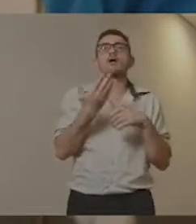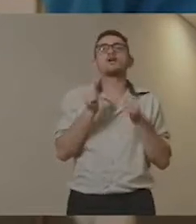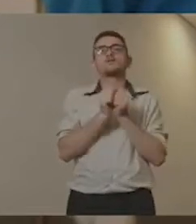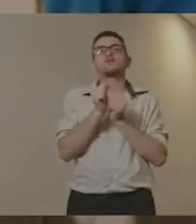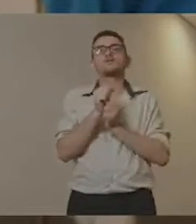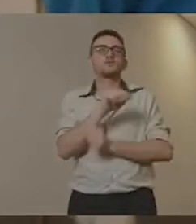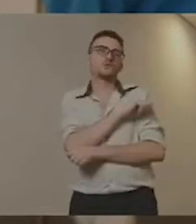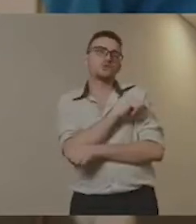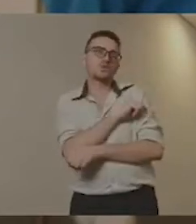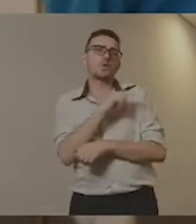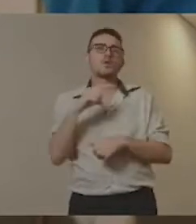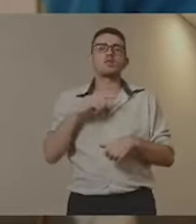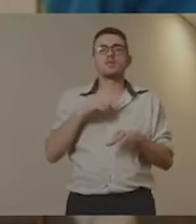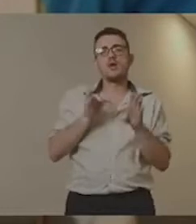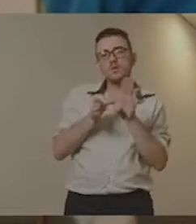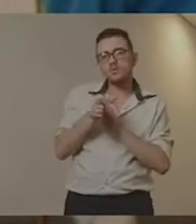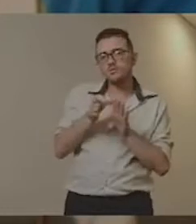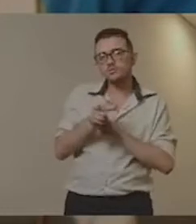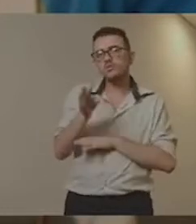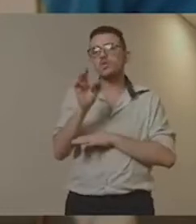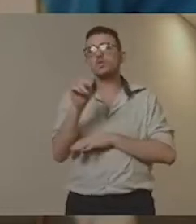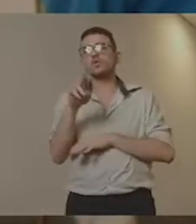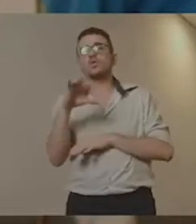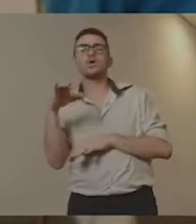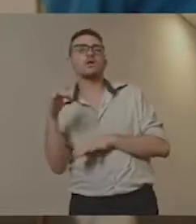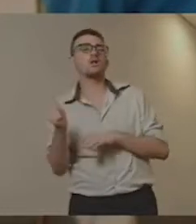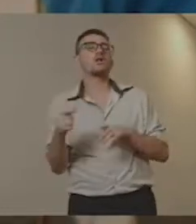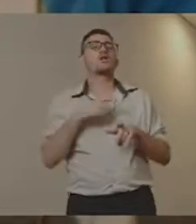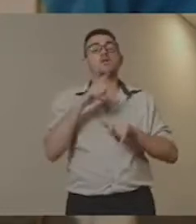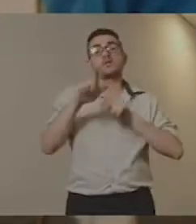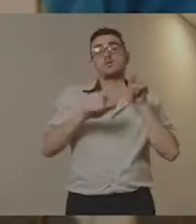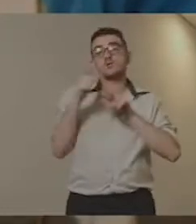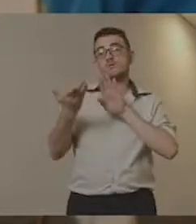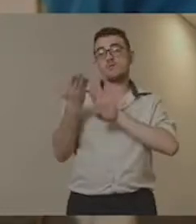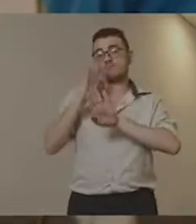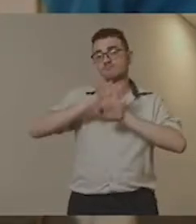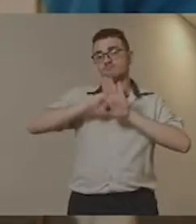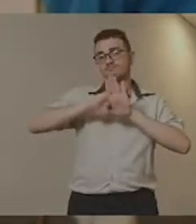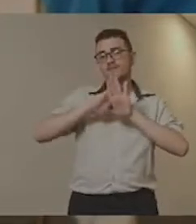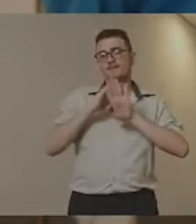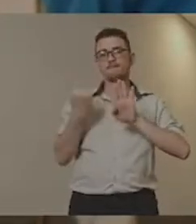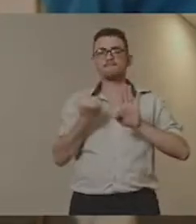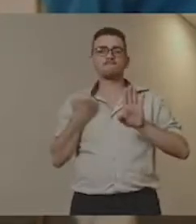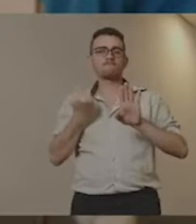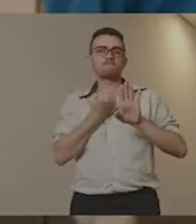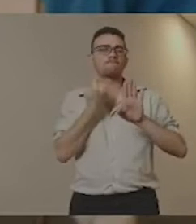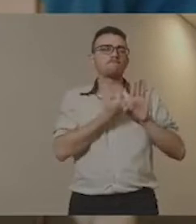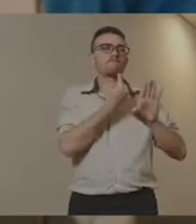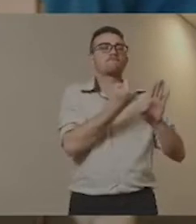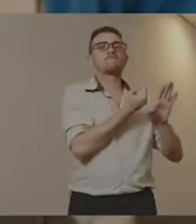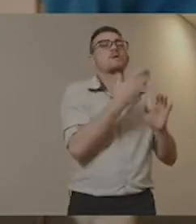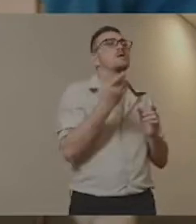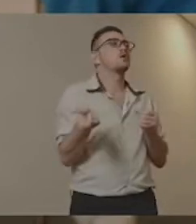tutoria, ter um trabalho assim, por trás, individual, e trazer de volta essa coisa gostosa que a